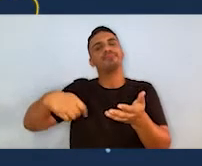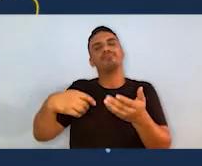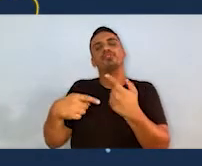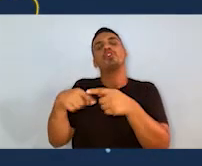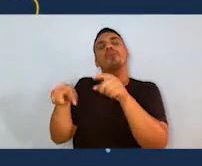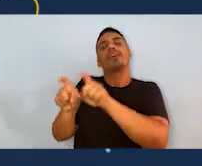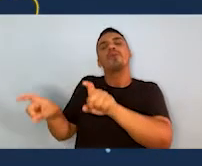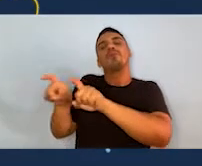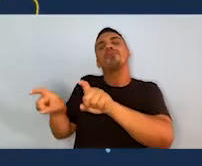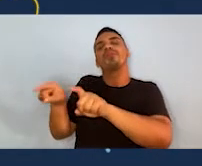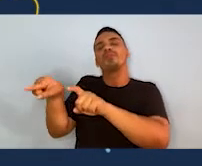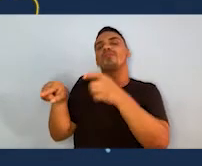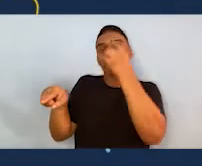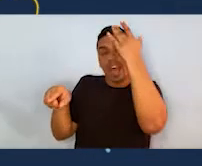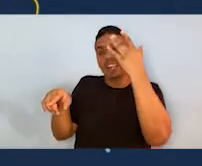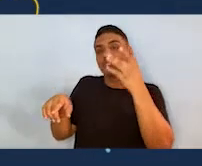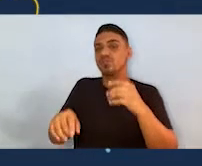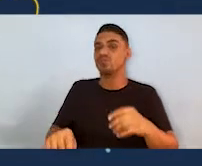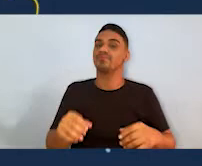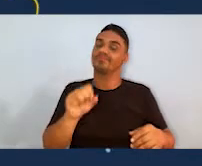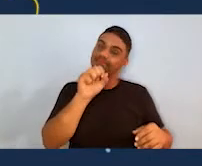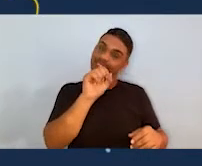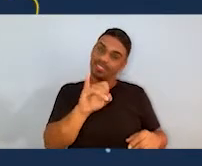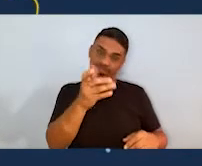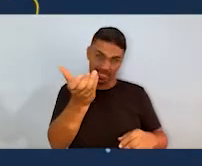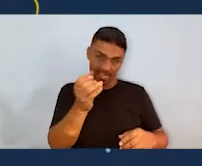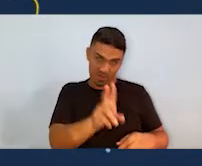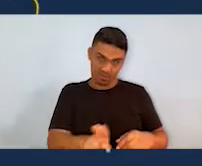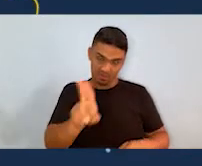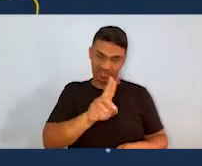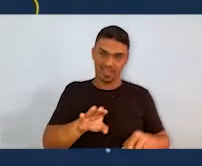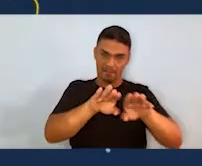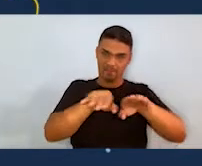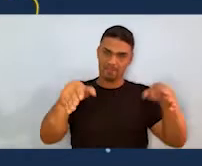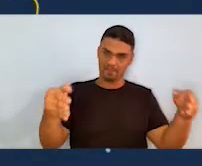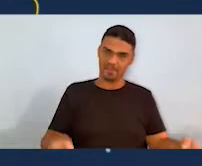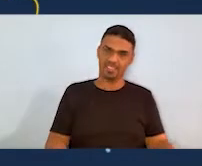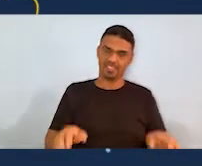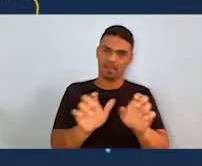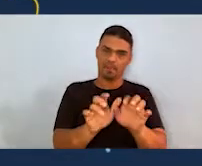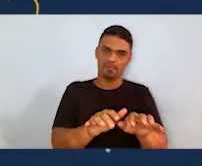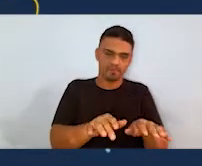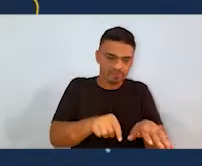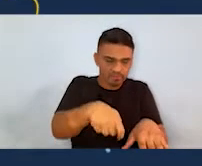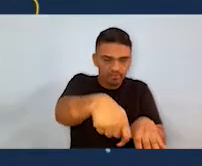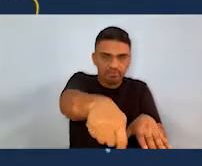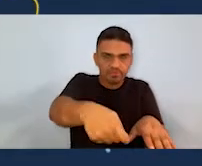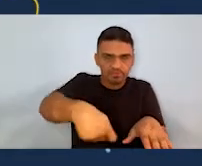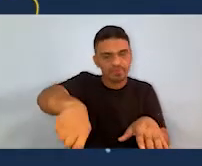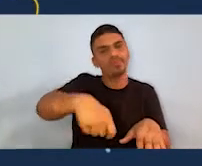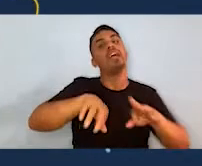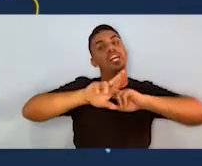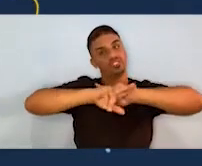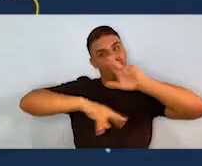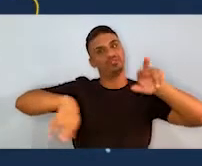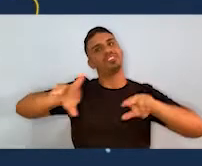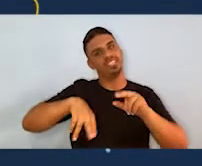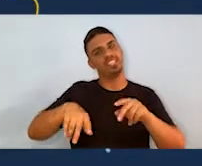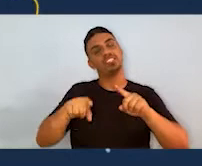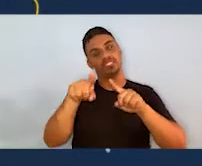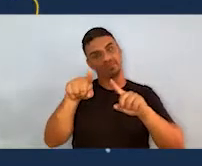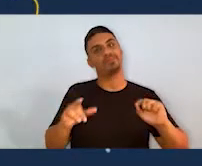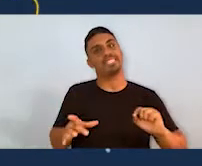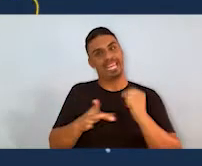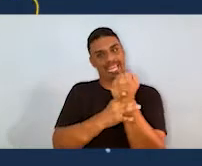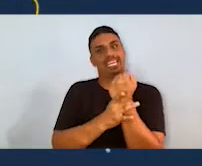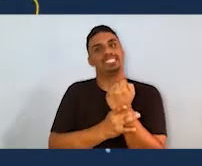você queira usar a mesa digitalizadora para fazer, aí são outros 500, mas eu imagino que se você vai usar a mesa digitalizadora, você já se